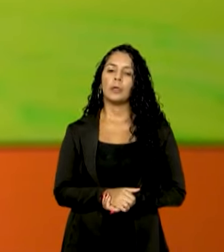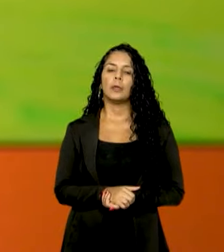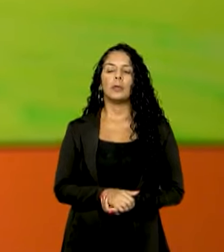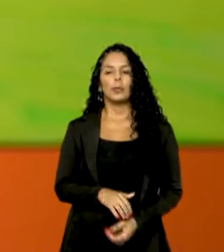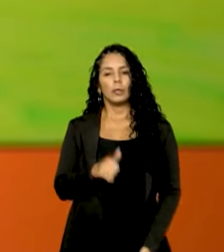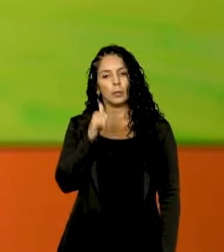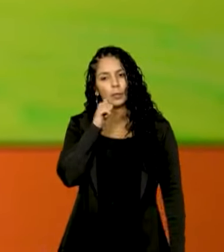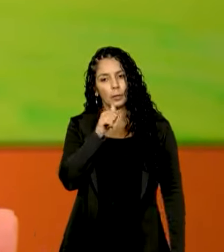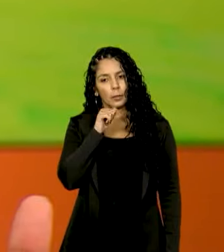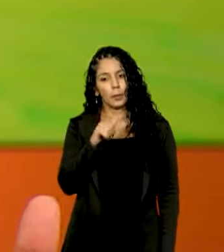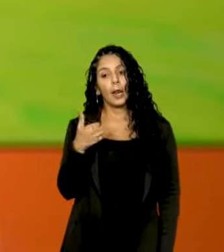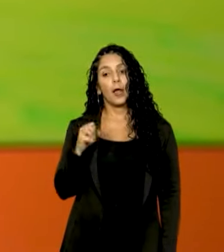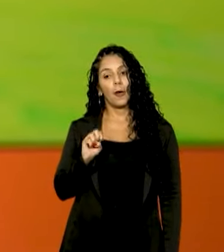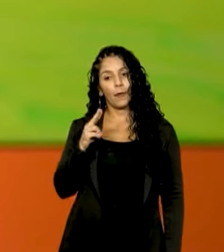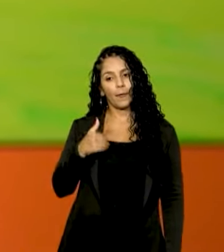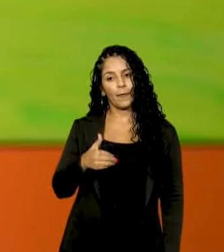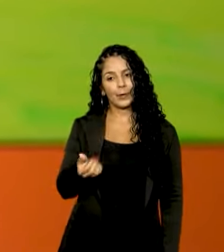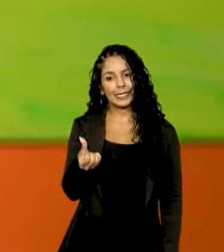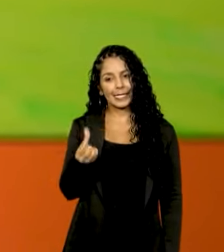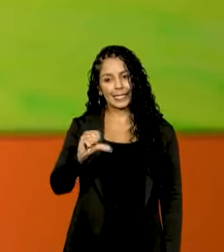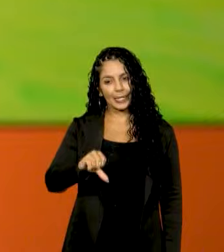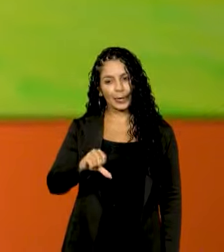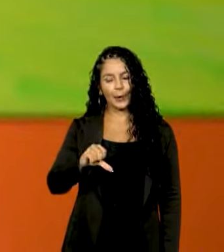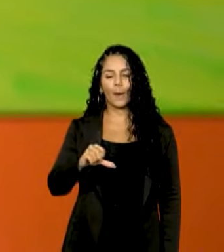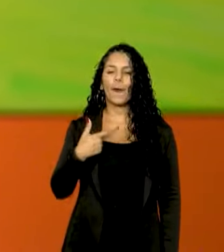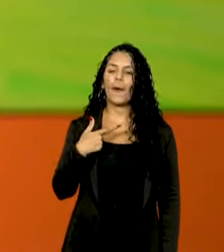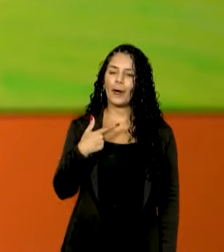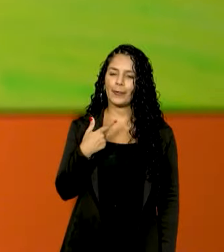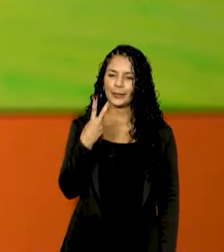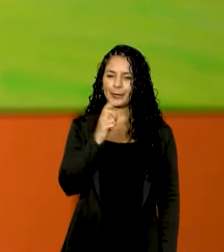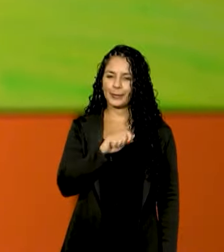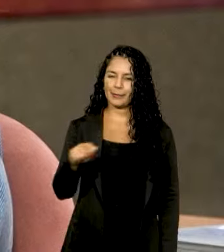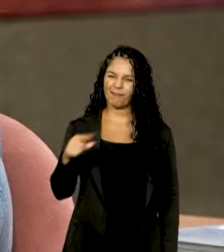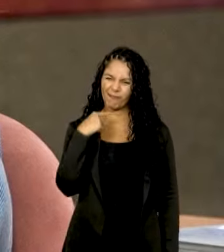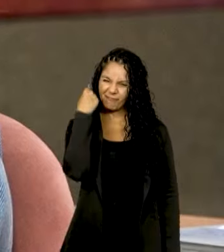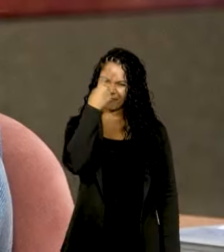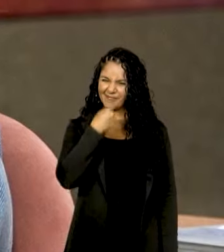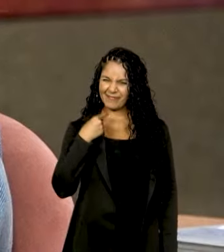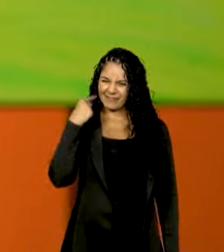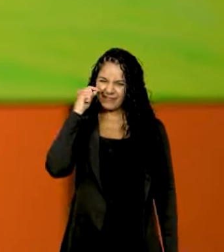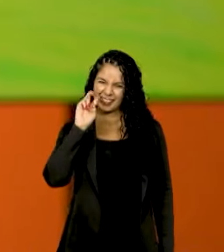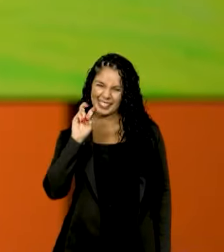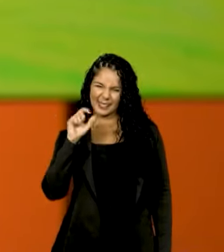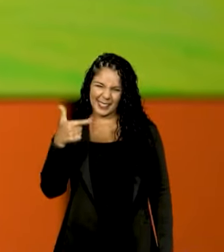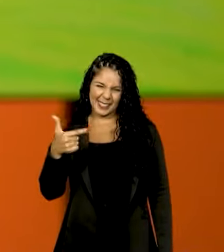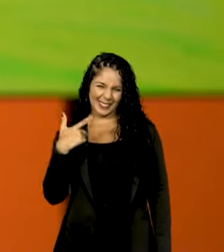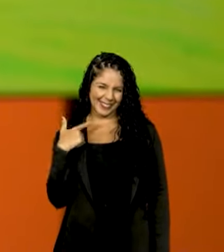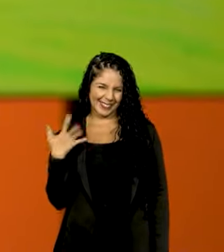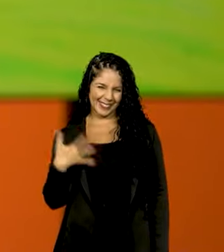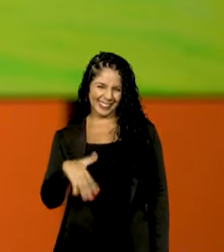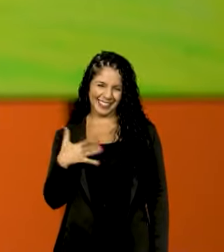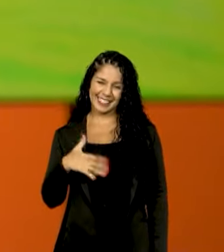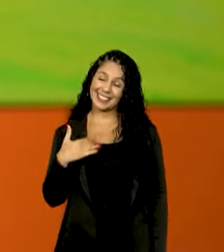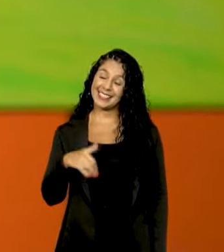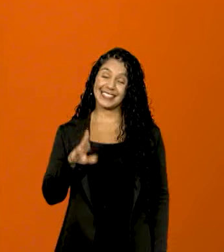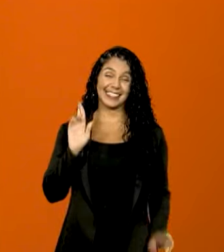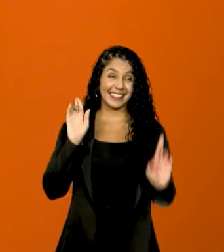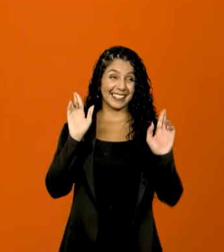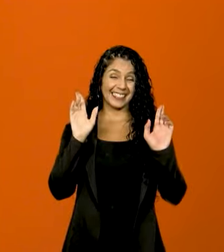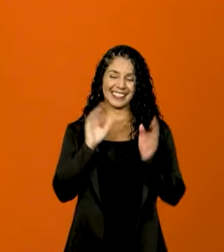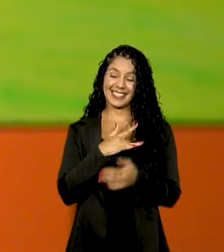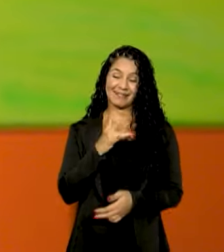mulher que vou fazer meus 69 anos daqui a 2 meses, então nossa, eu tenho mais... carinha de 52. Quem dera, adorei